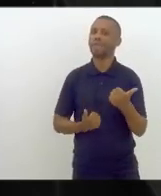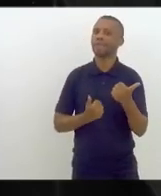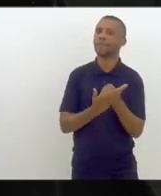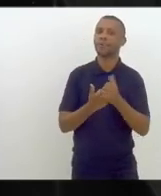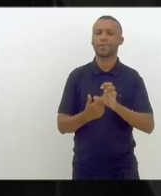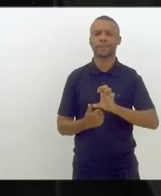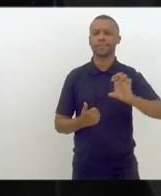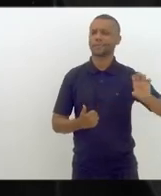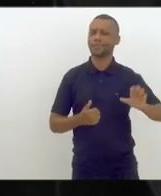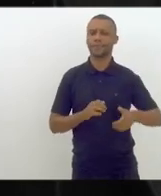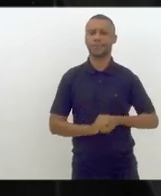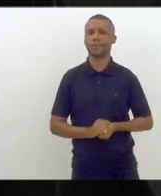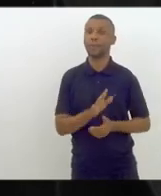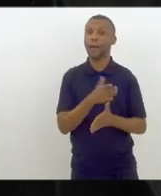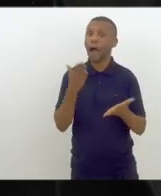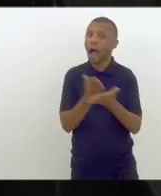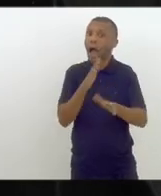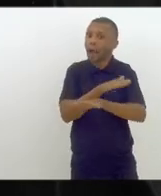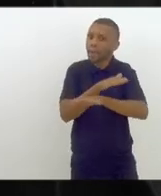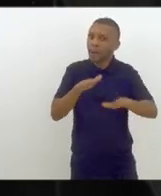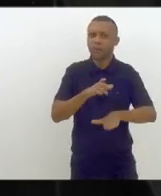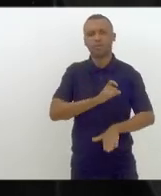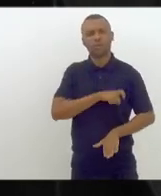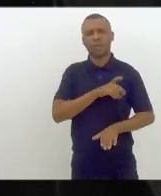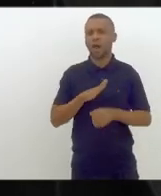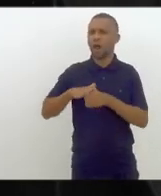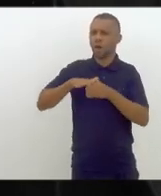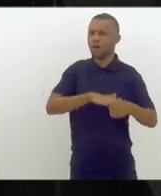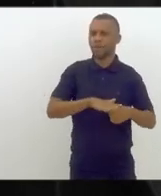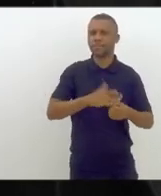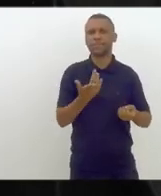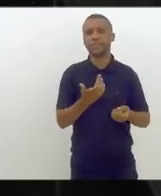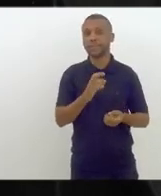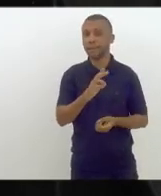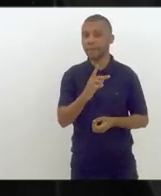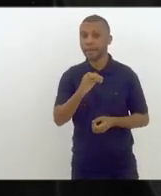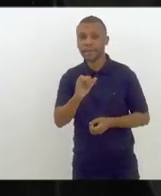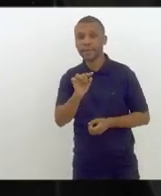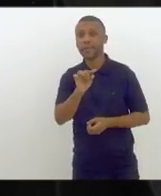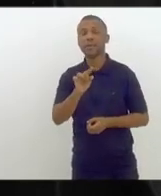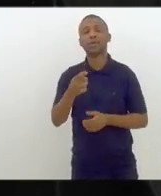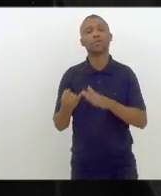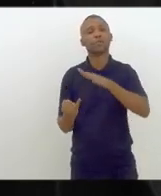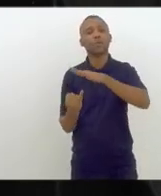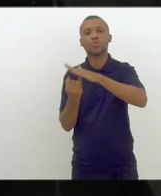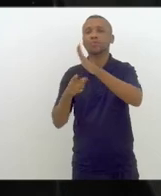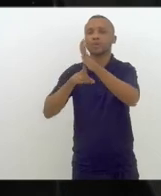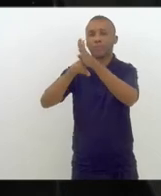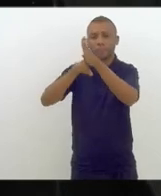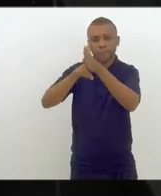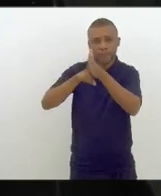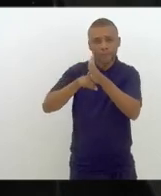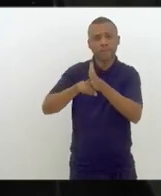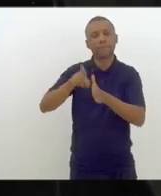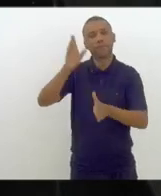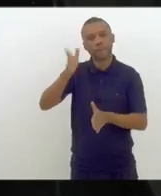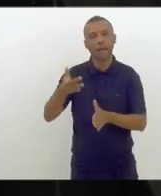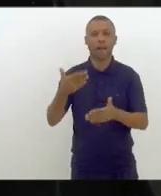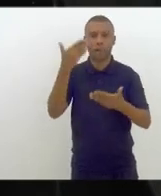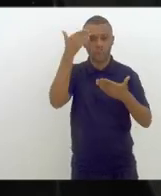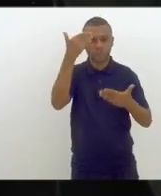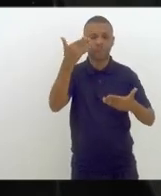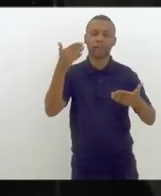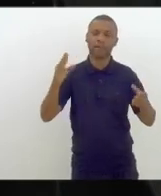esquerda. Então, para acabarmos com essa covardia, CPI dos institutos de pesquisa já. Muito